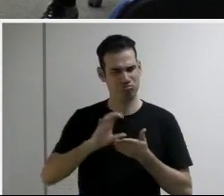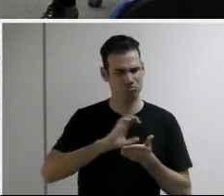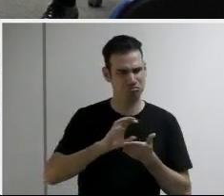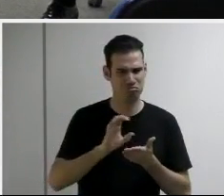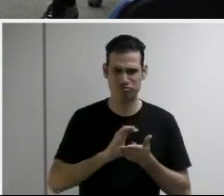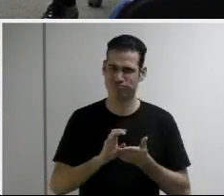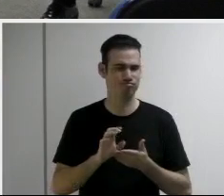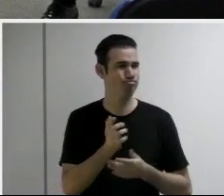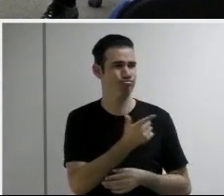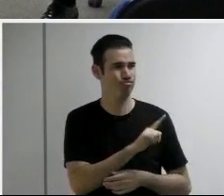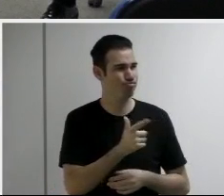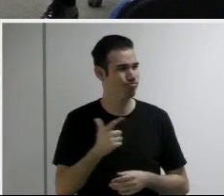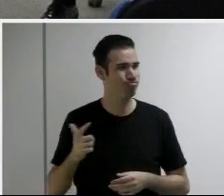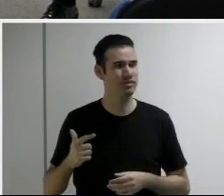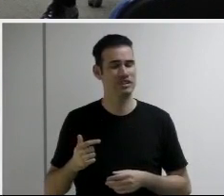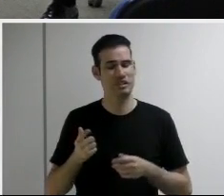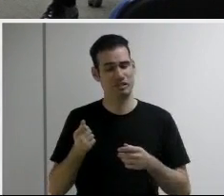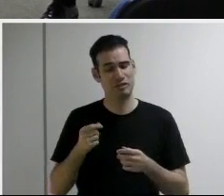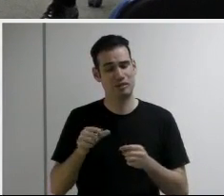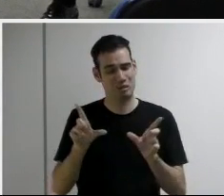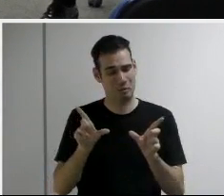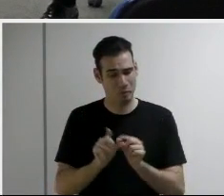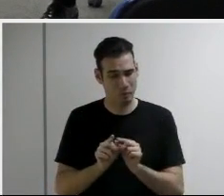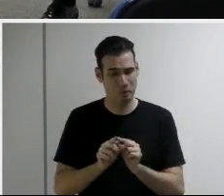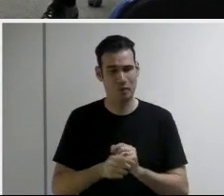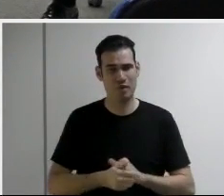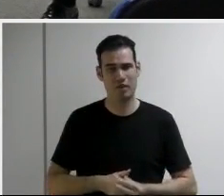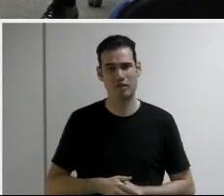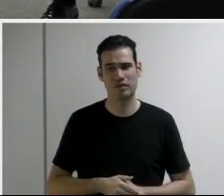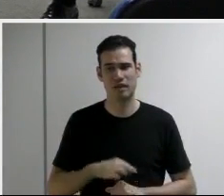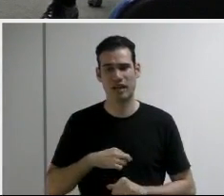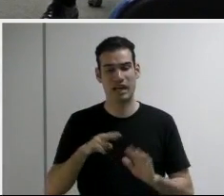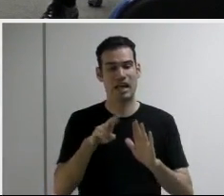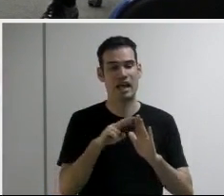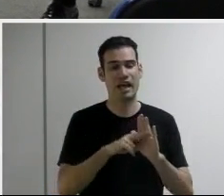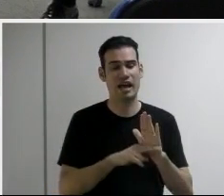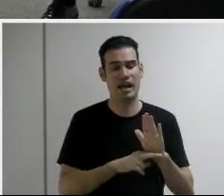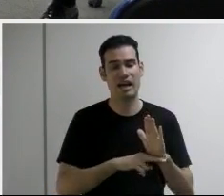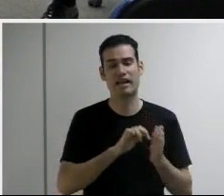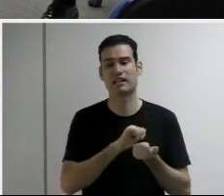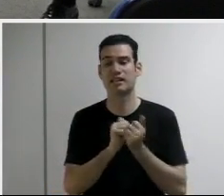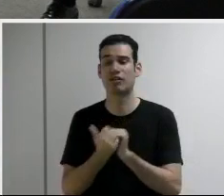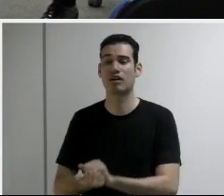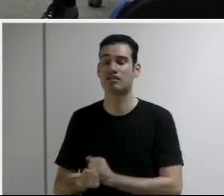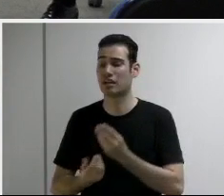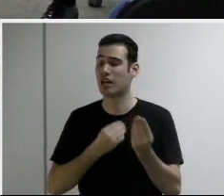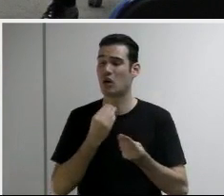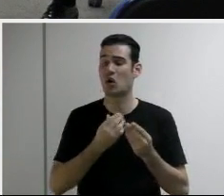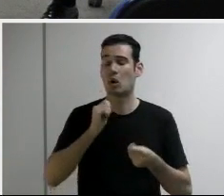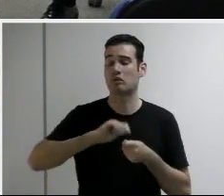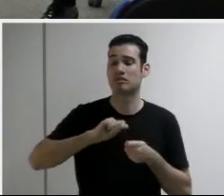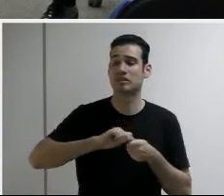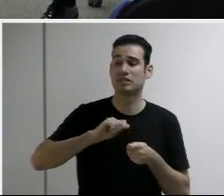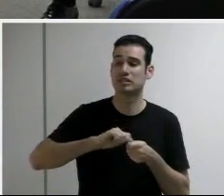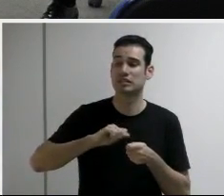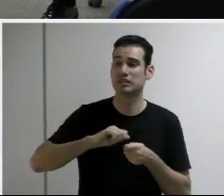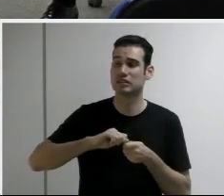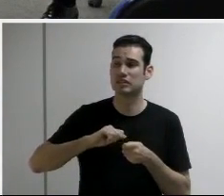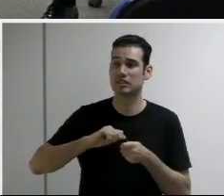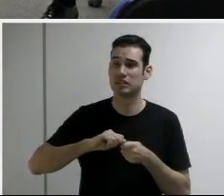possível. A partir do momento que eu tinha somente a regra de adequação, como é que ela vai fazer para verificar